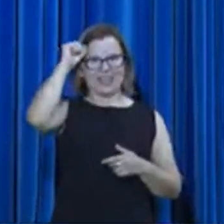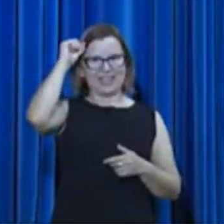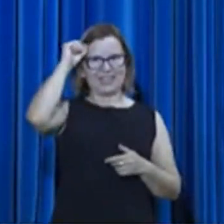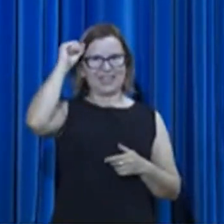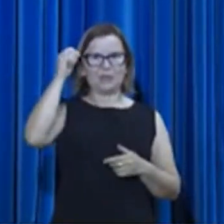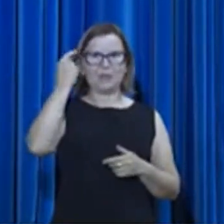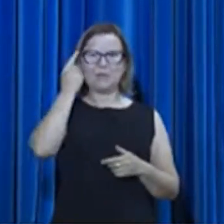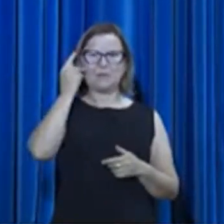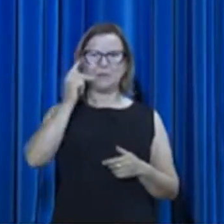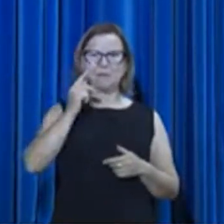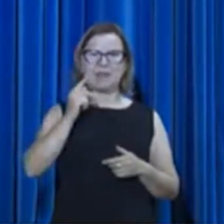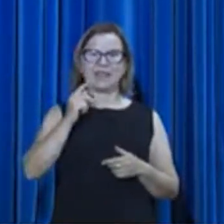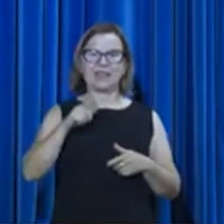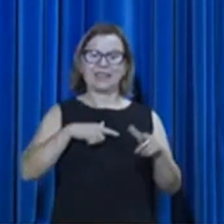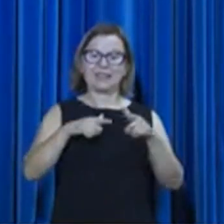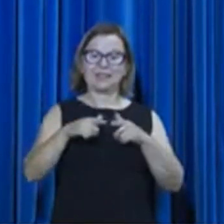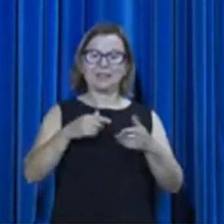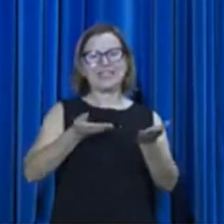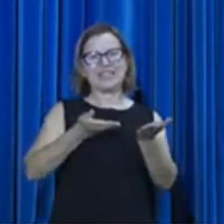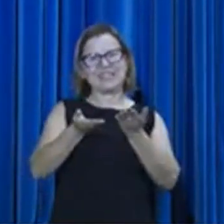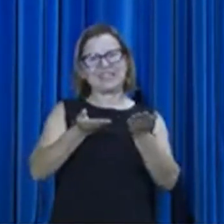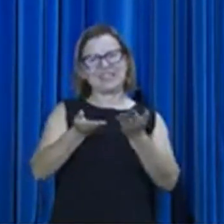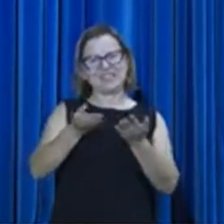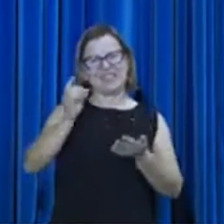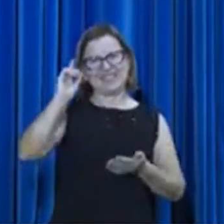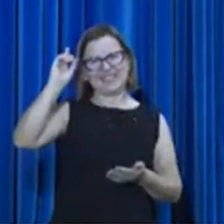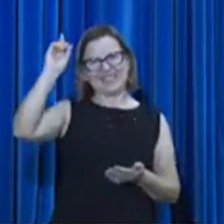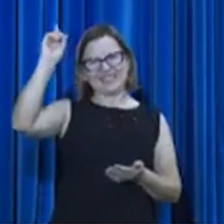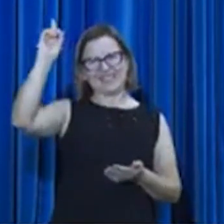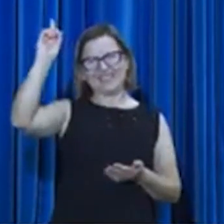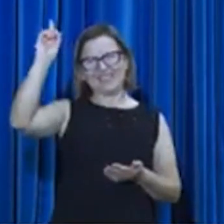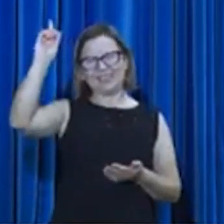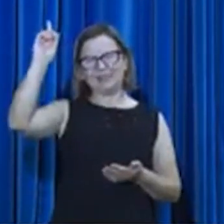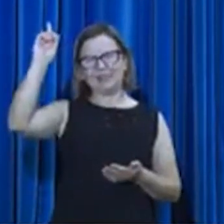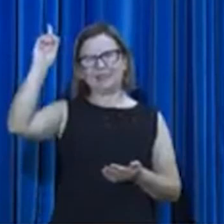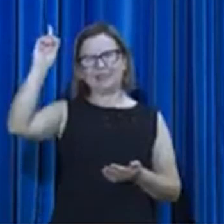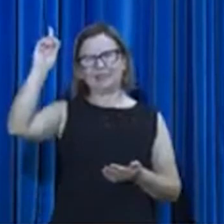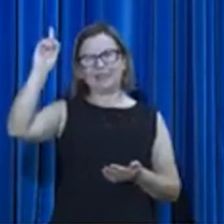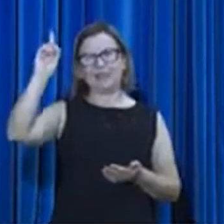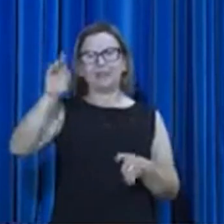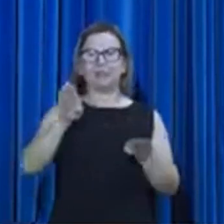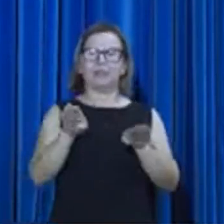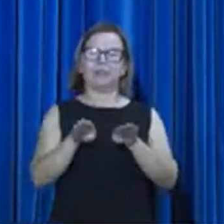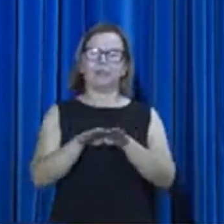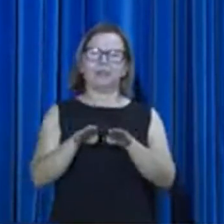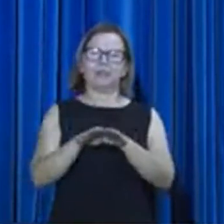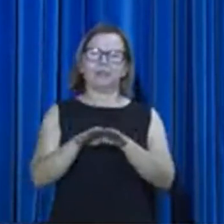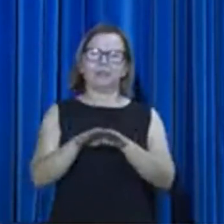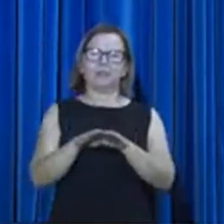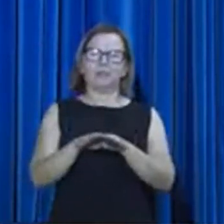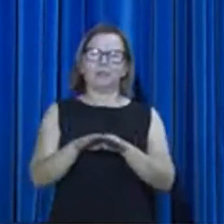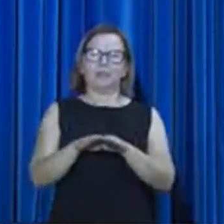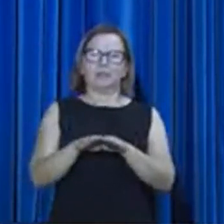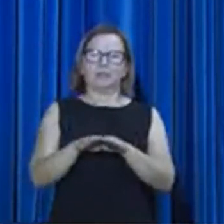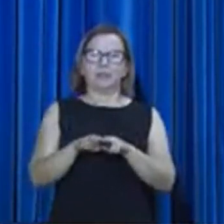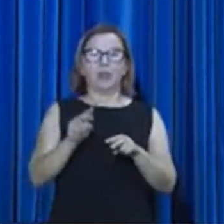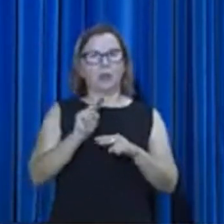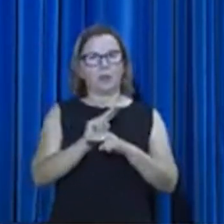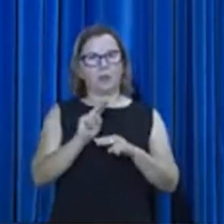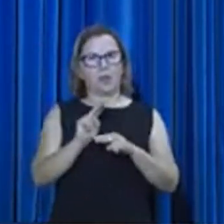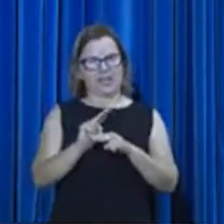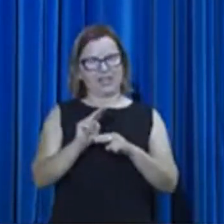trabalhasse servindo-o, servindo a Deus, e que ele também guardasse esse lugar onde